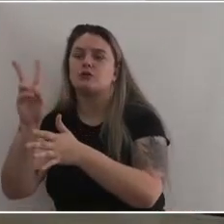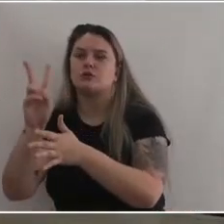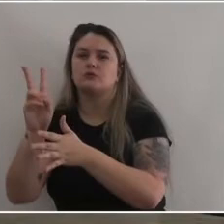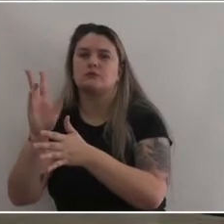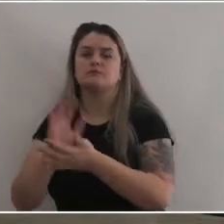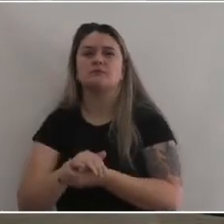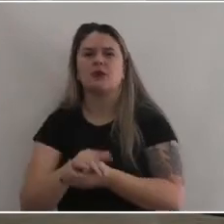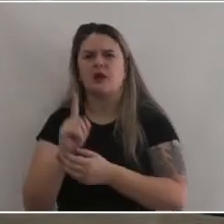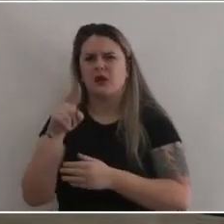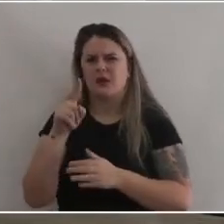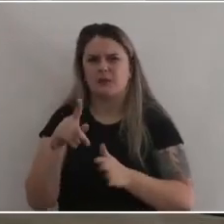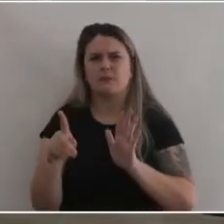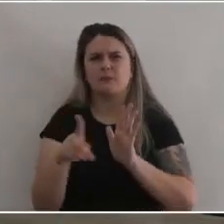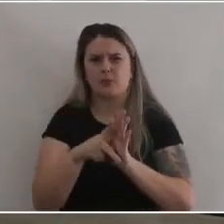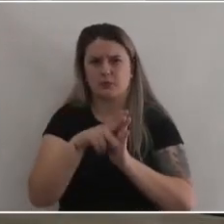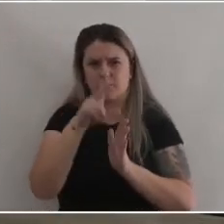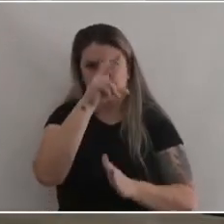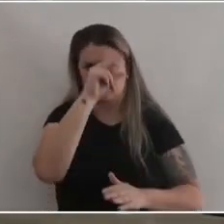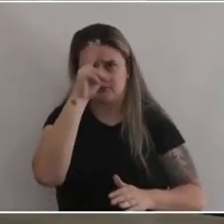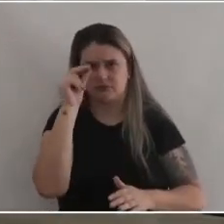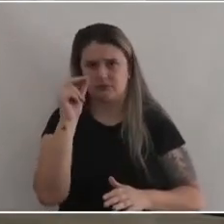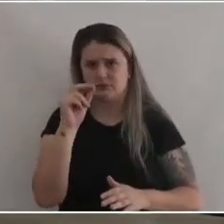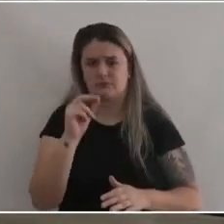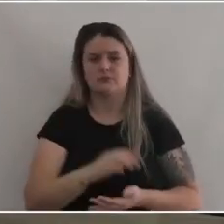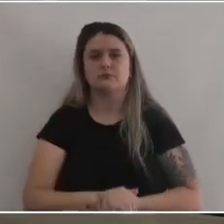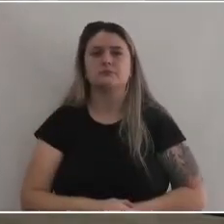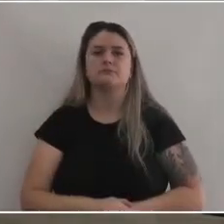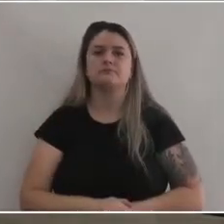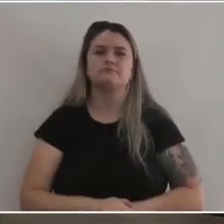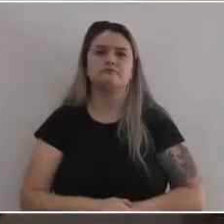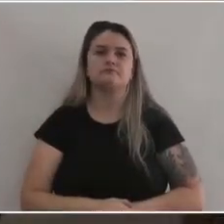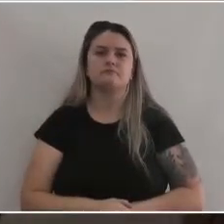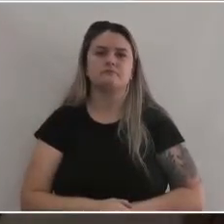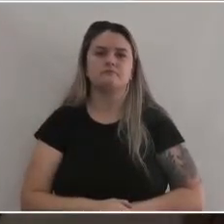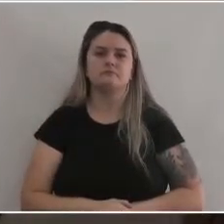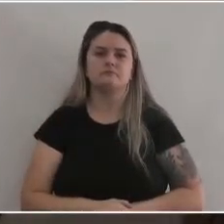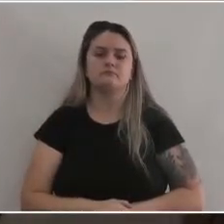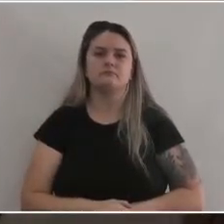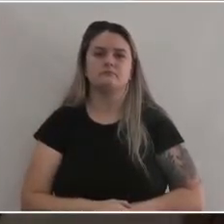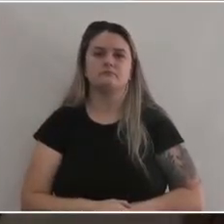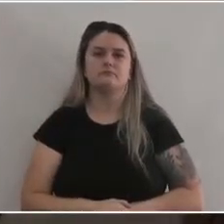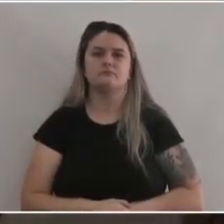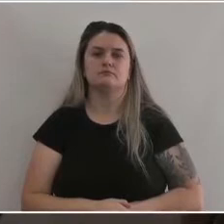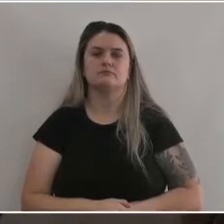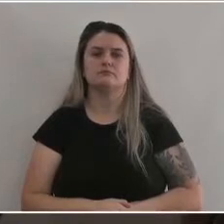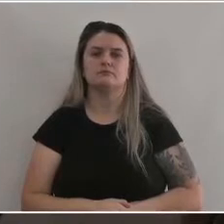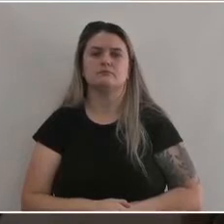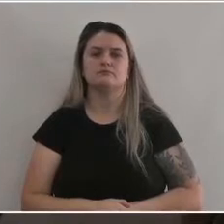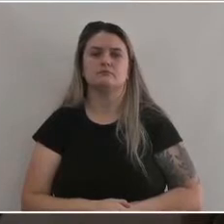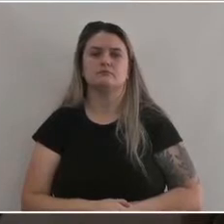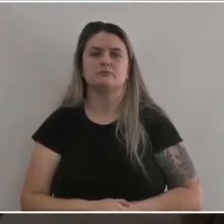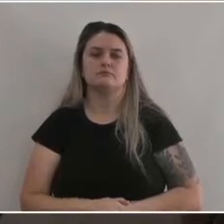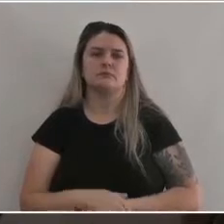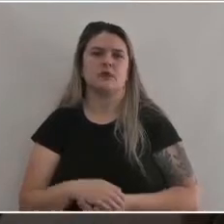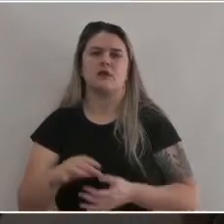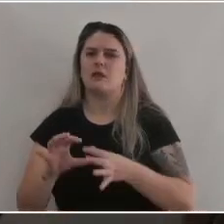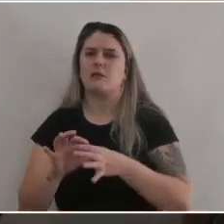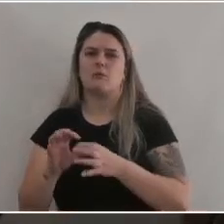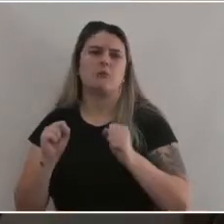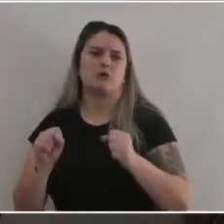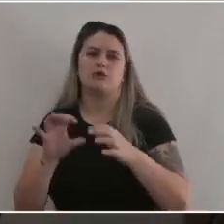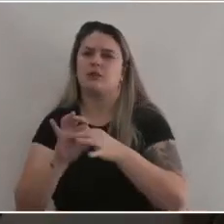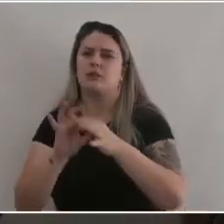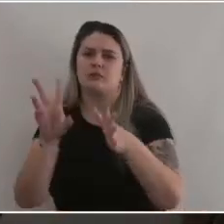é exclusivamente da prefeitura, não é de forma consolidada. As fontes livres, que é de livre